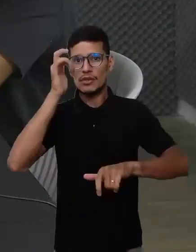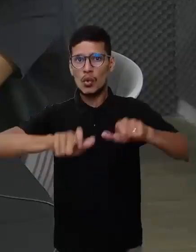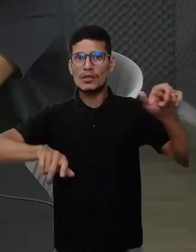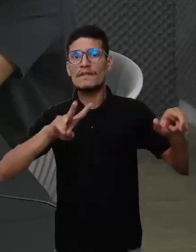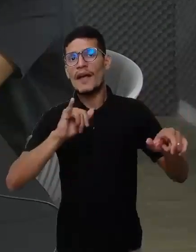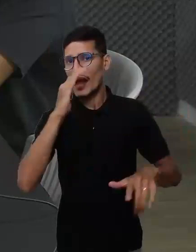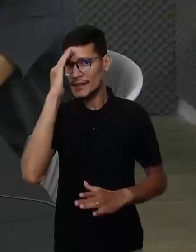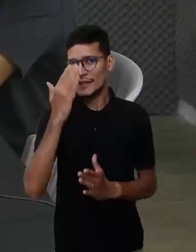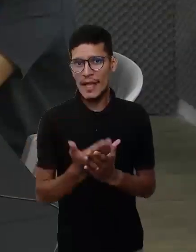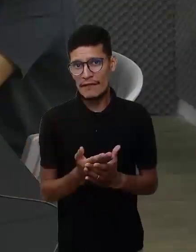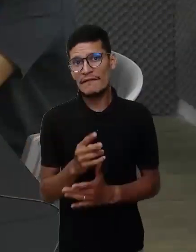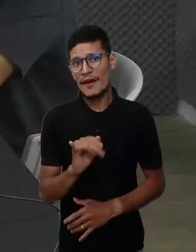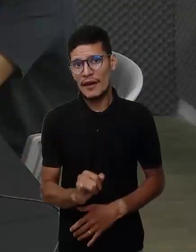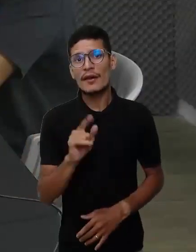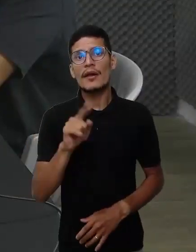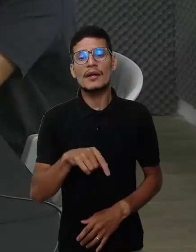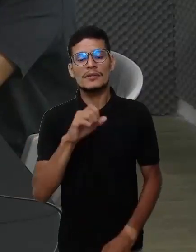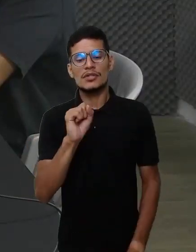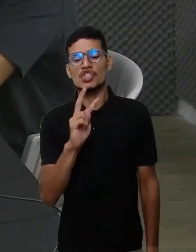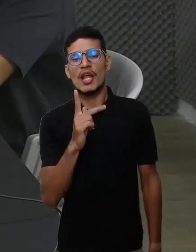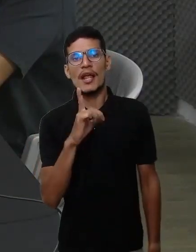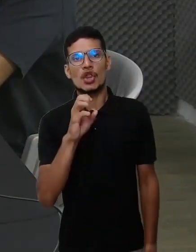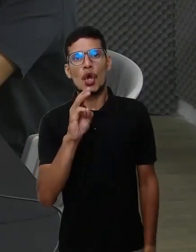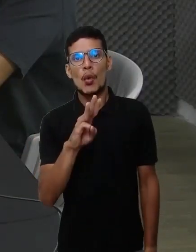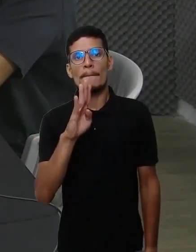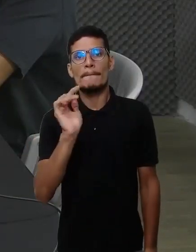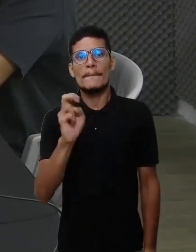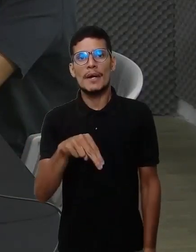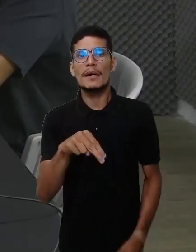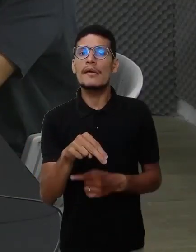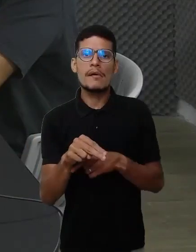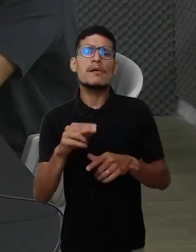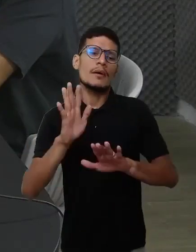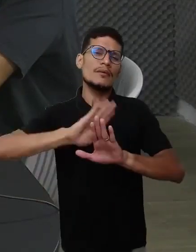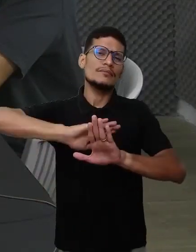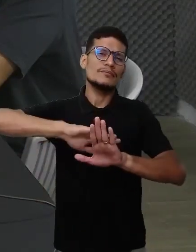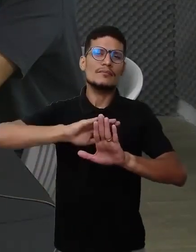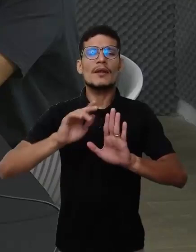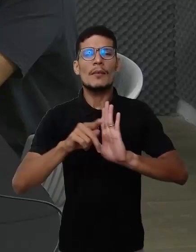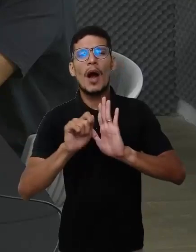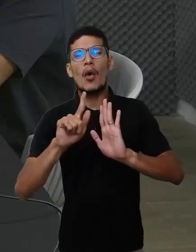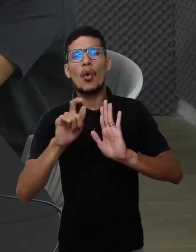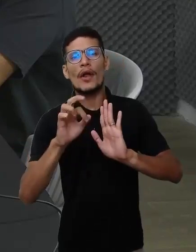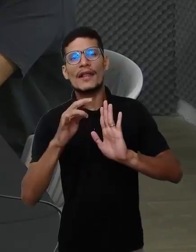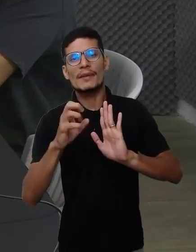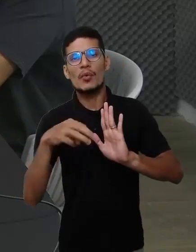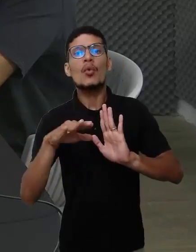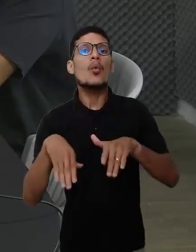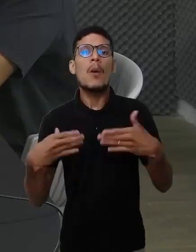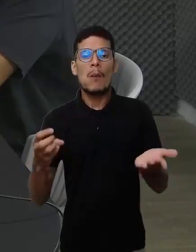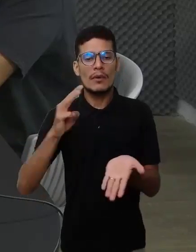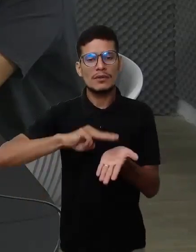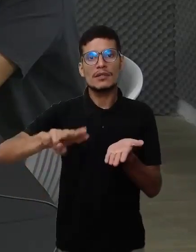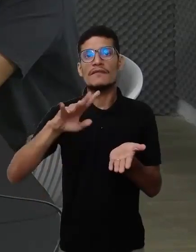vai. É o que chamam também de shadow ban, né? Então, a matemática por trás dos algoritmos vai dizer qual a mensagem que vai para